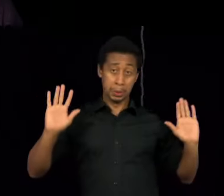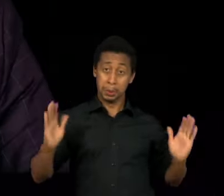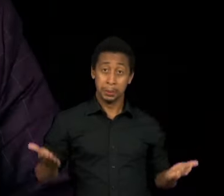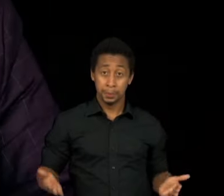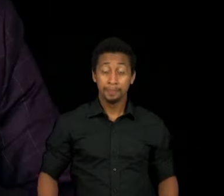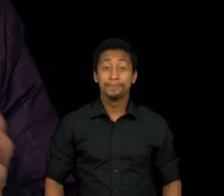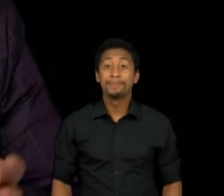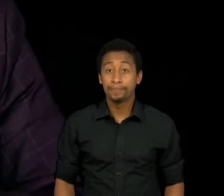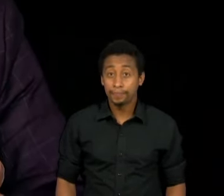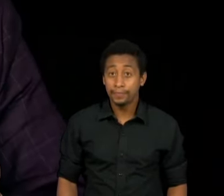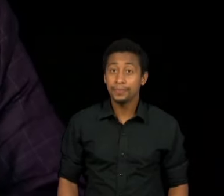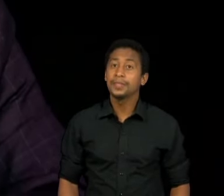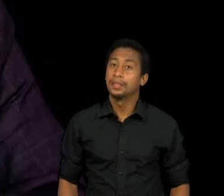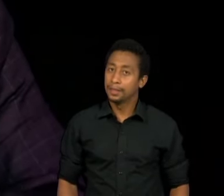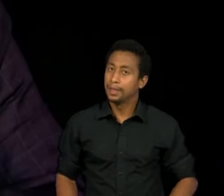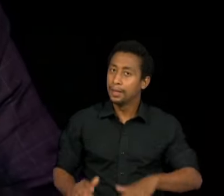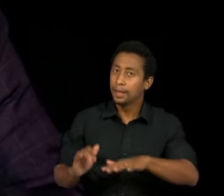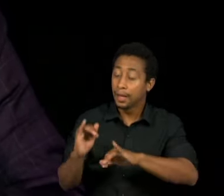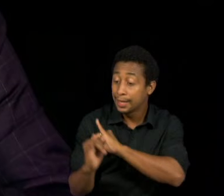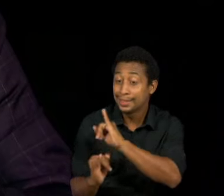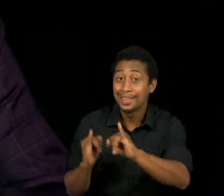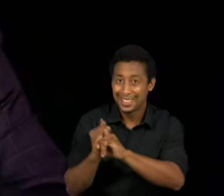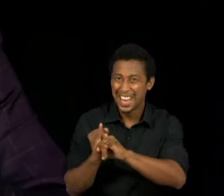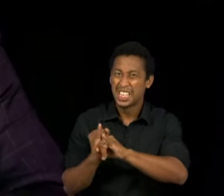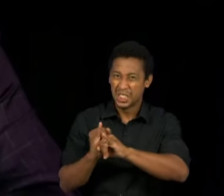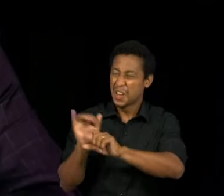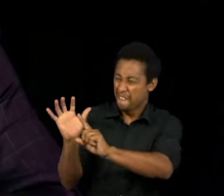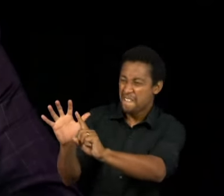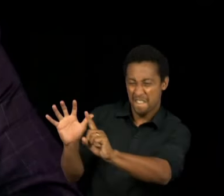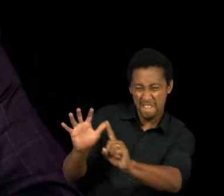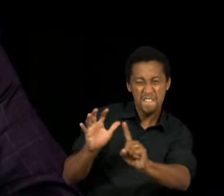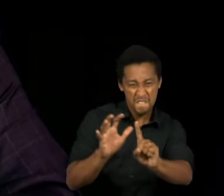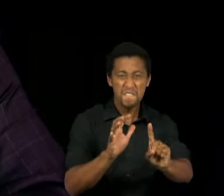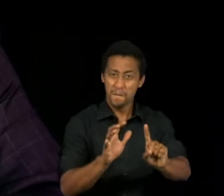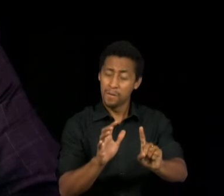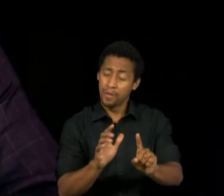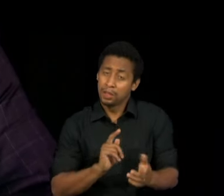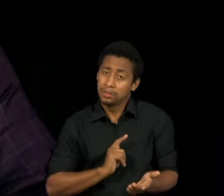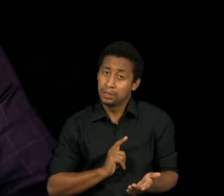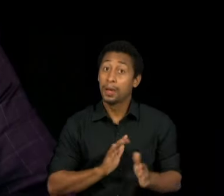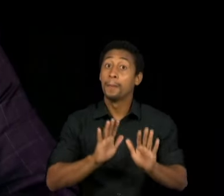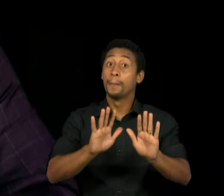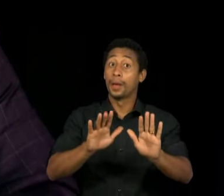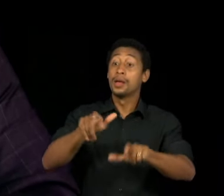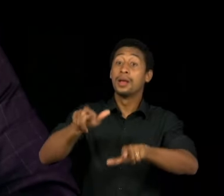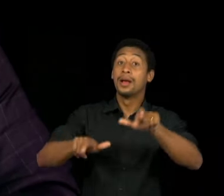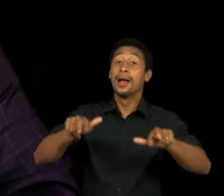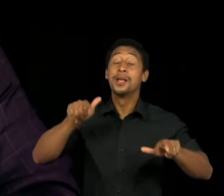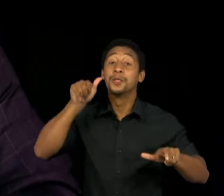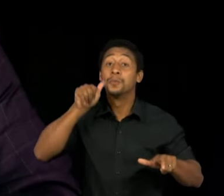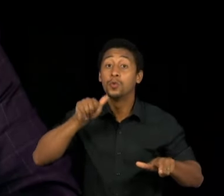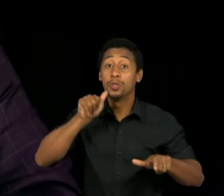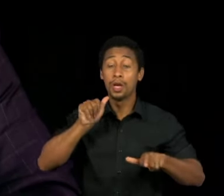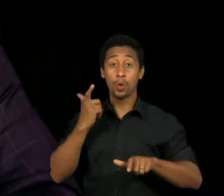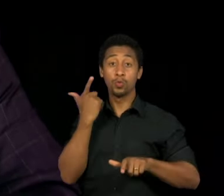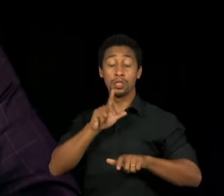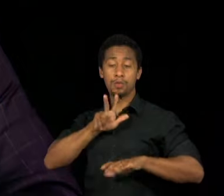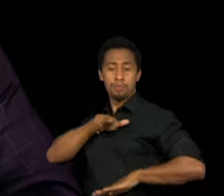a internet causa tudo isso mas ao mesmo tempo ela deu uma visibilidade para mulher que ela não tinha antes né